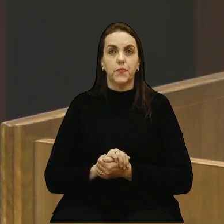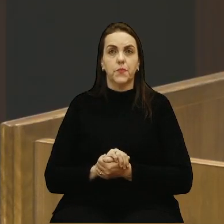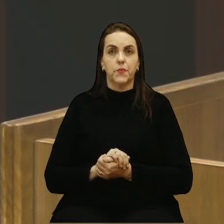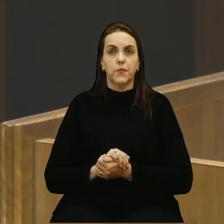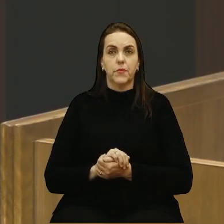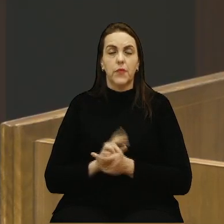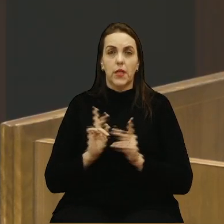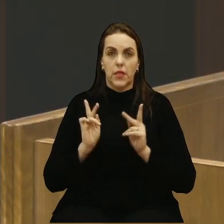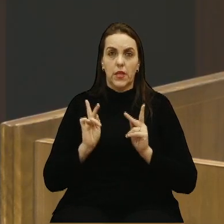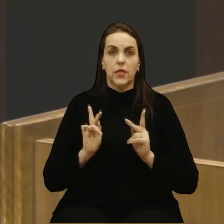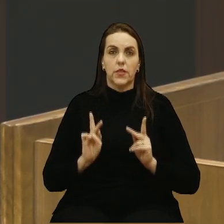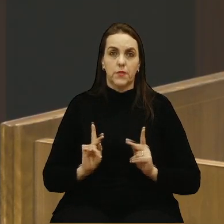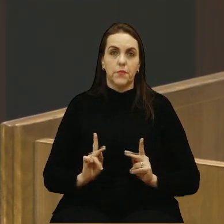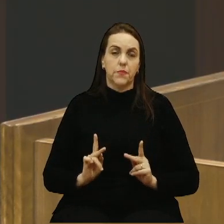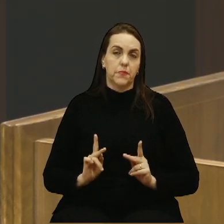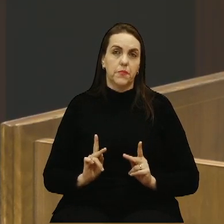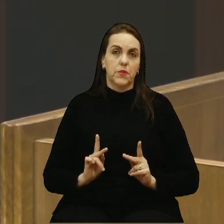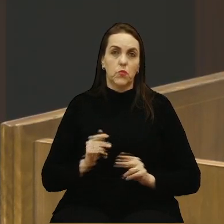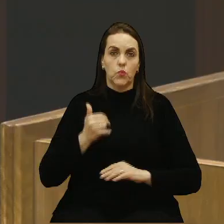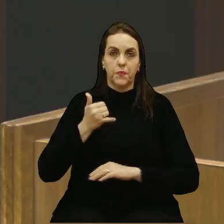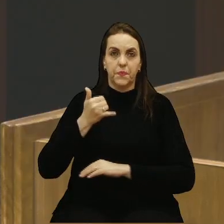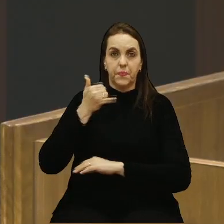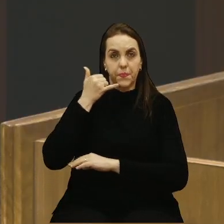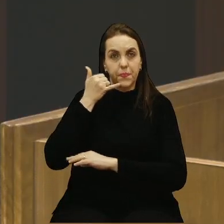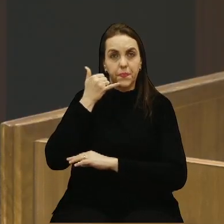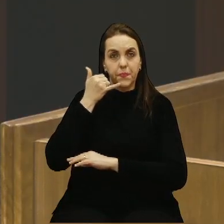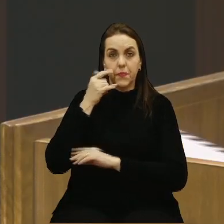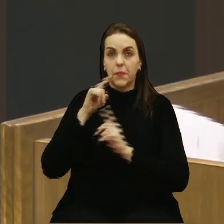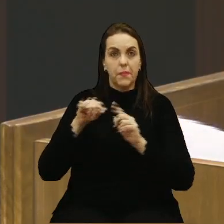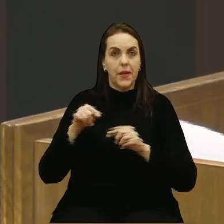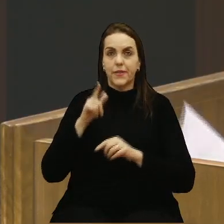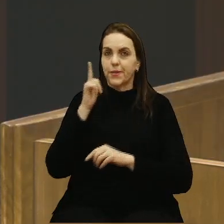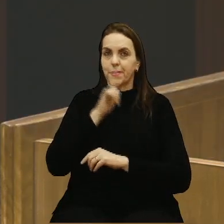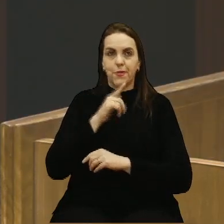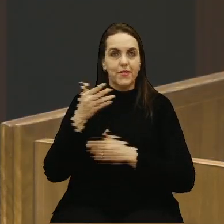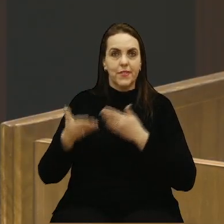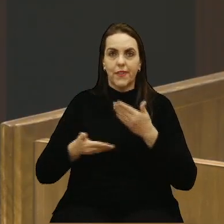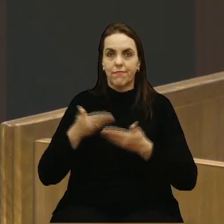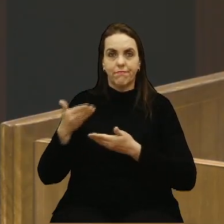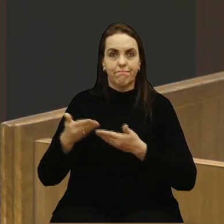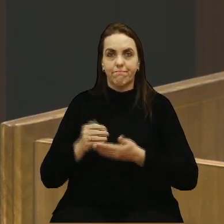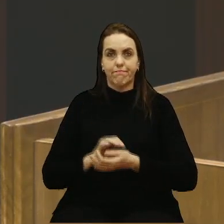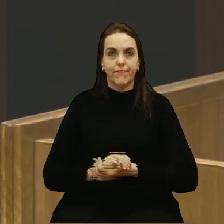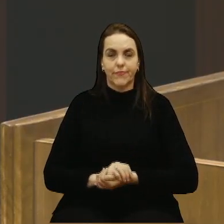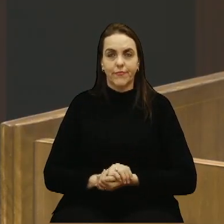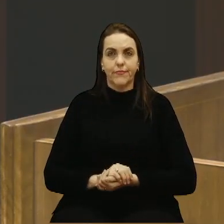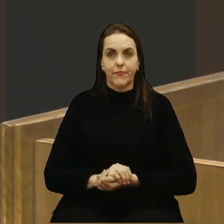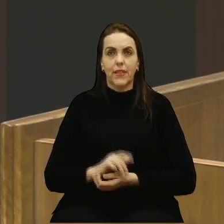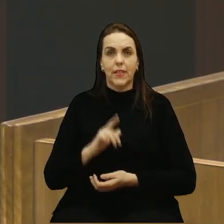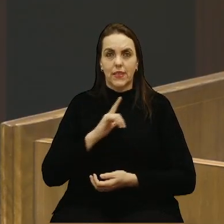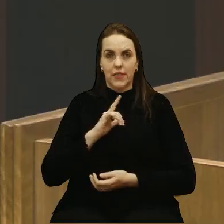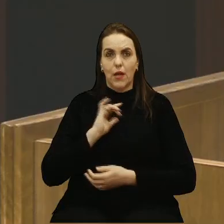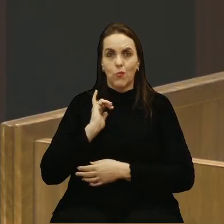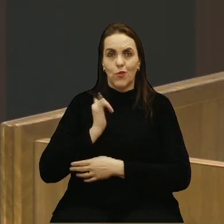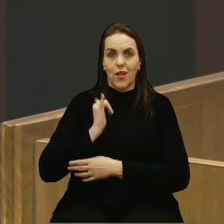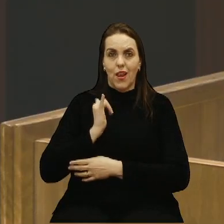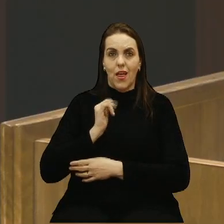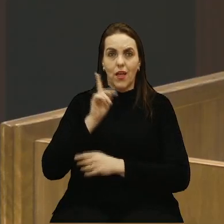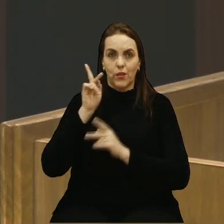As pessoas ligam e não conseguem atendimento. Só que aqui nós tivemos um relato de um senhor